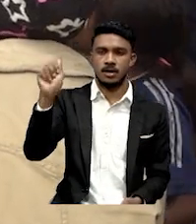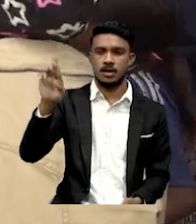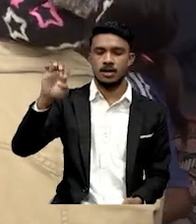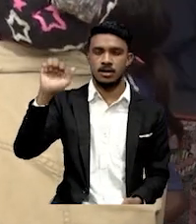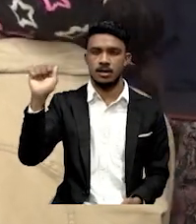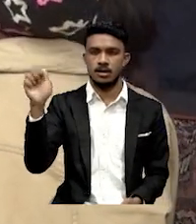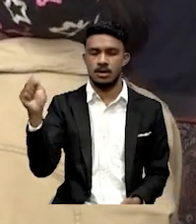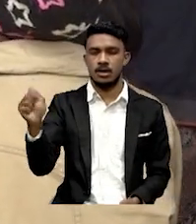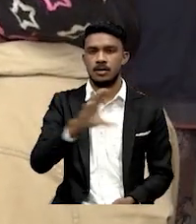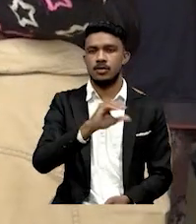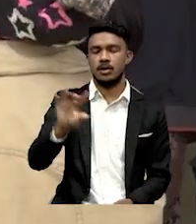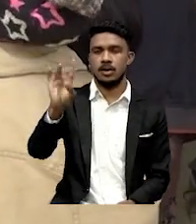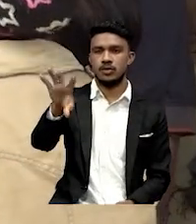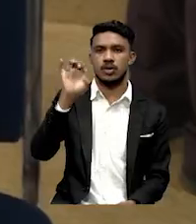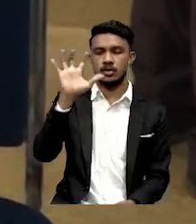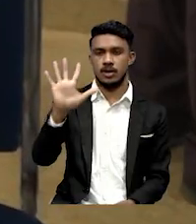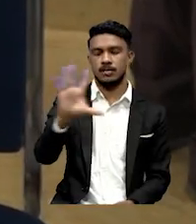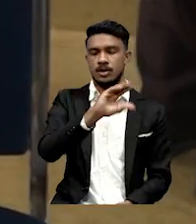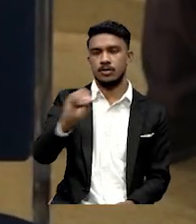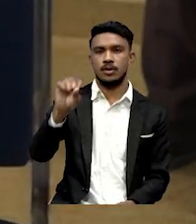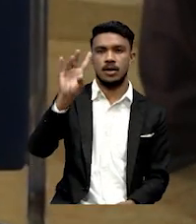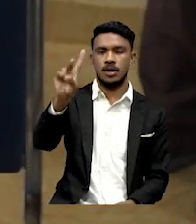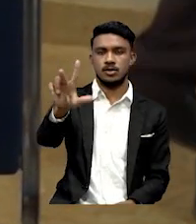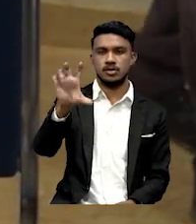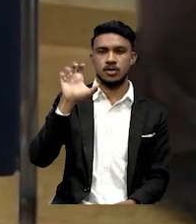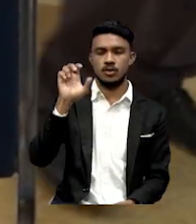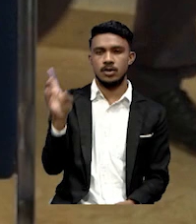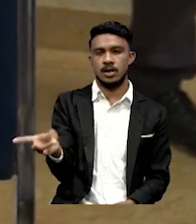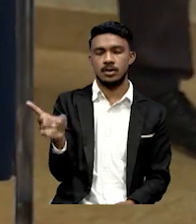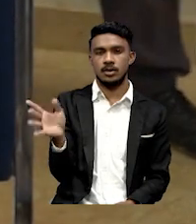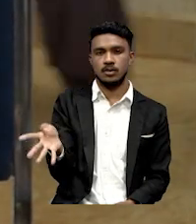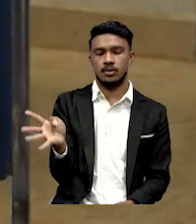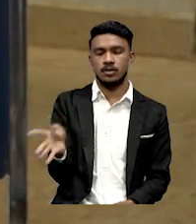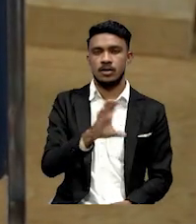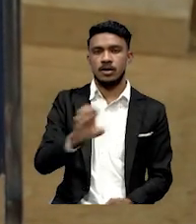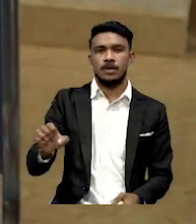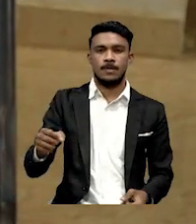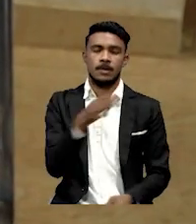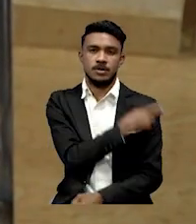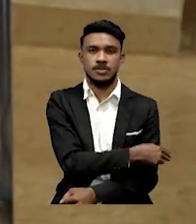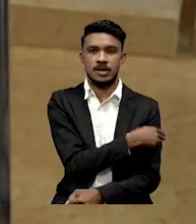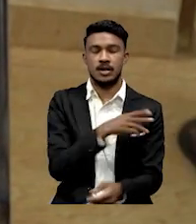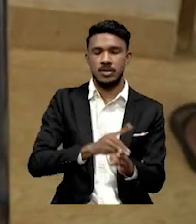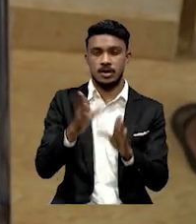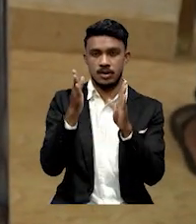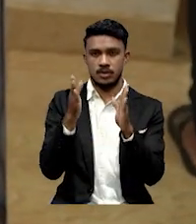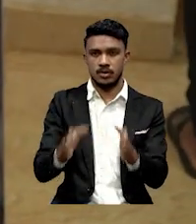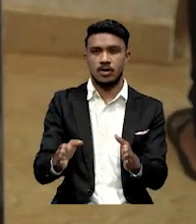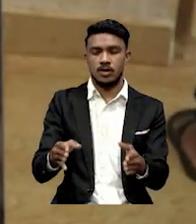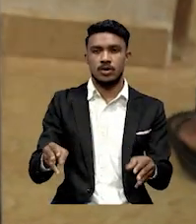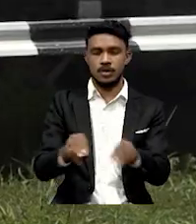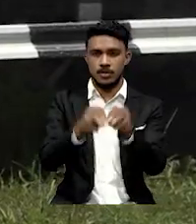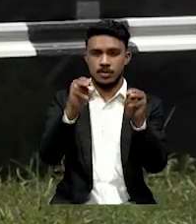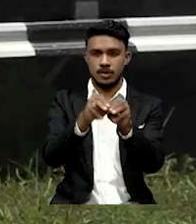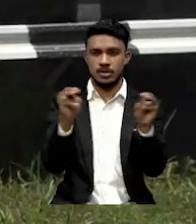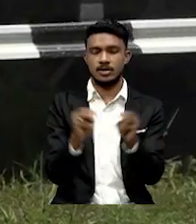moras pneumonia atus tolu hat nulu. Chefe Centro Saúde Armera Manuel Soares Ateten, moras ispa afeta liuba iha